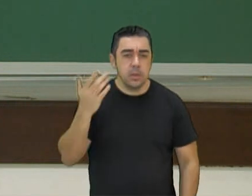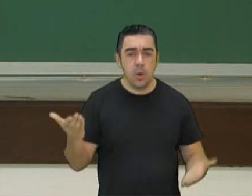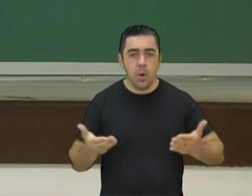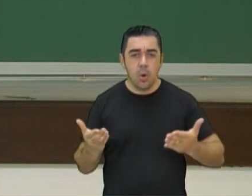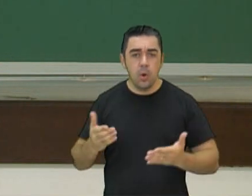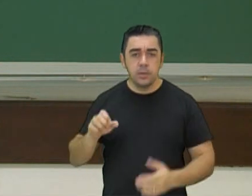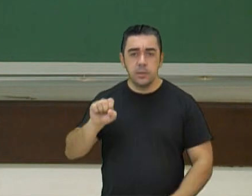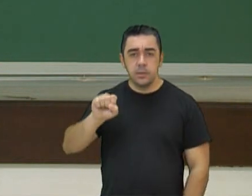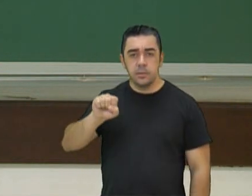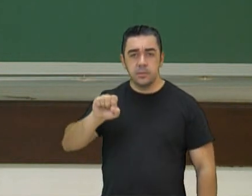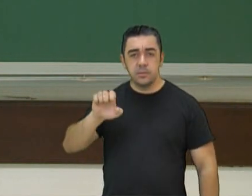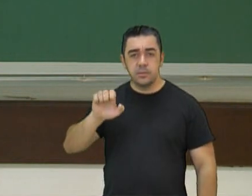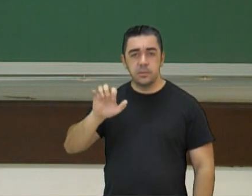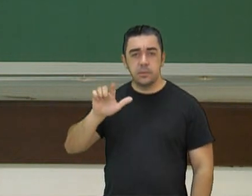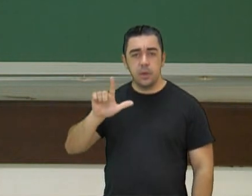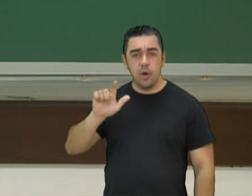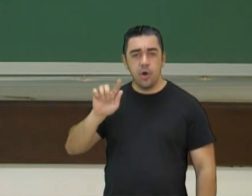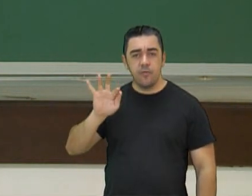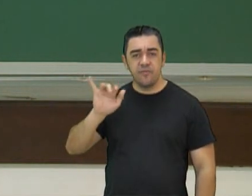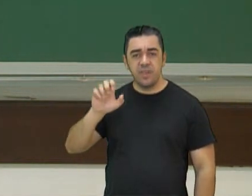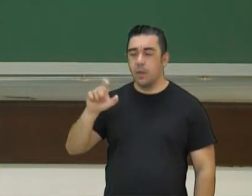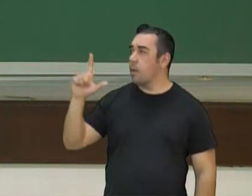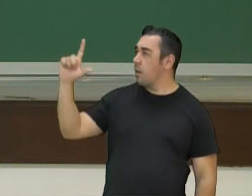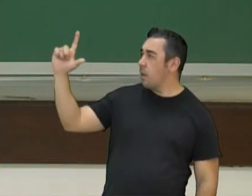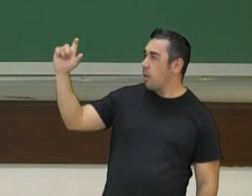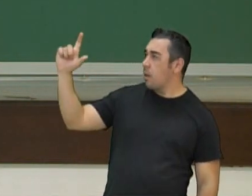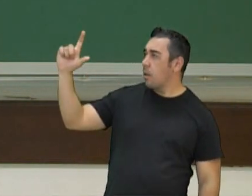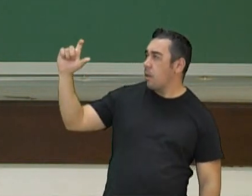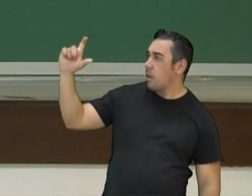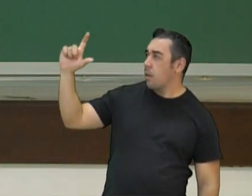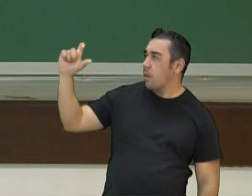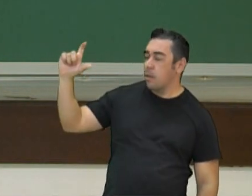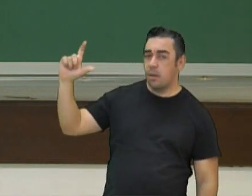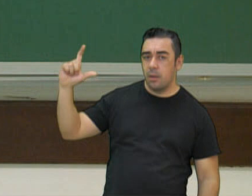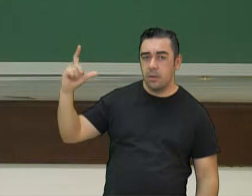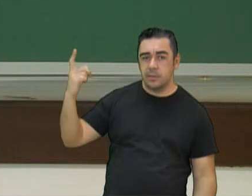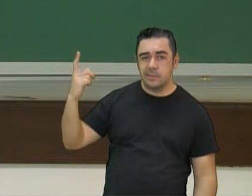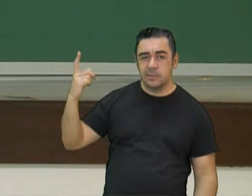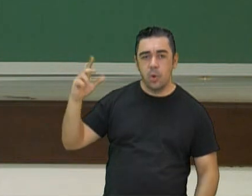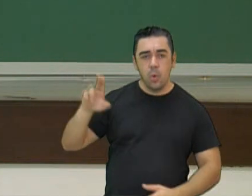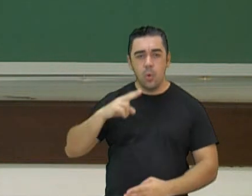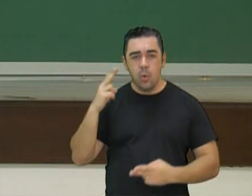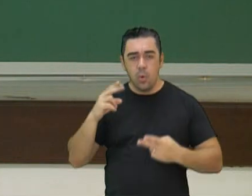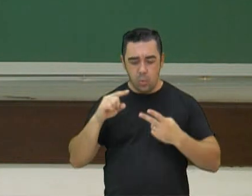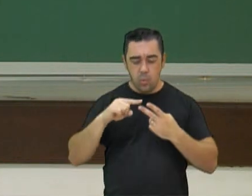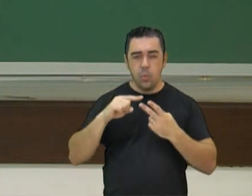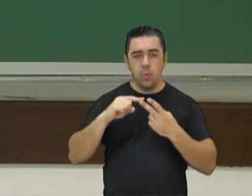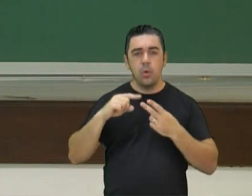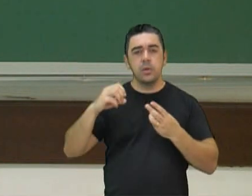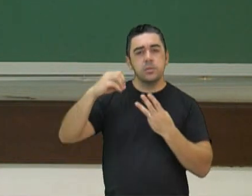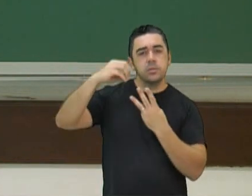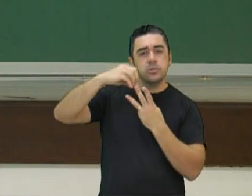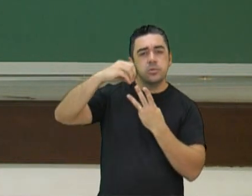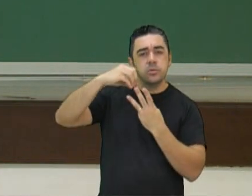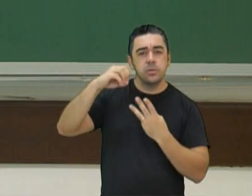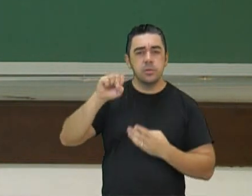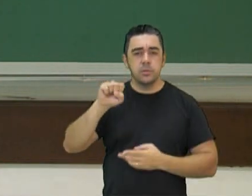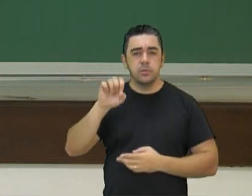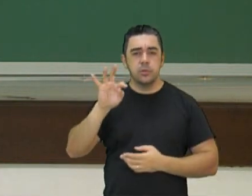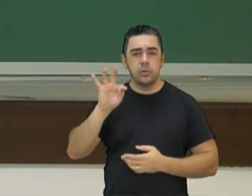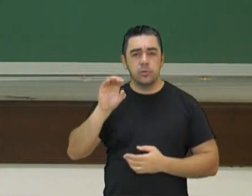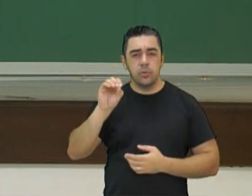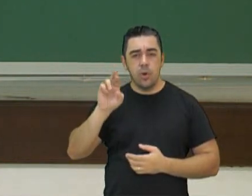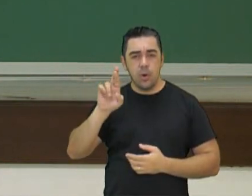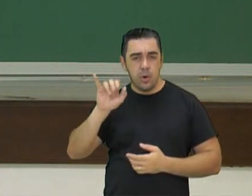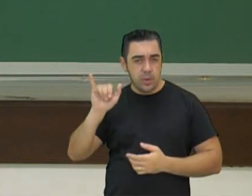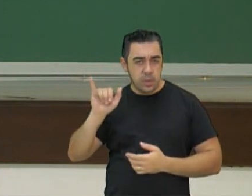dia, de um dia para o outro, todo mundo passou a tirar selfies. Os stories, né? O tempo todo a gente colocando